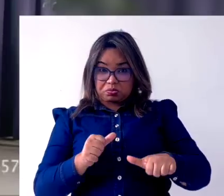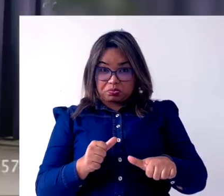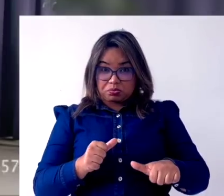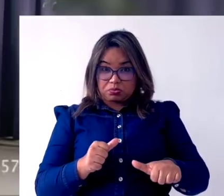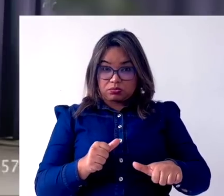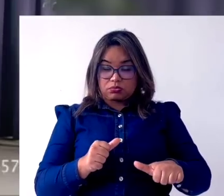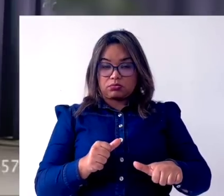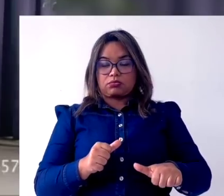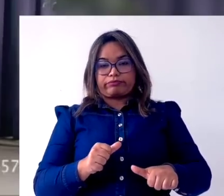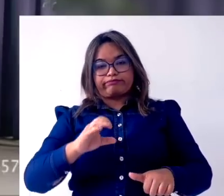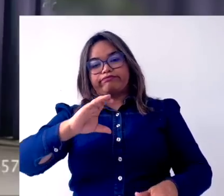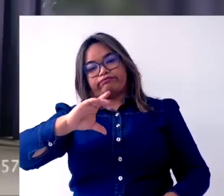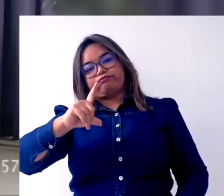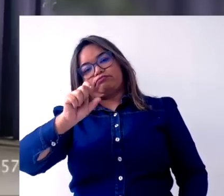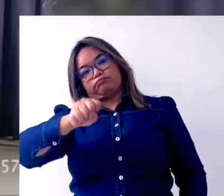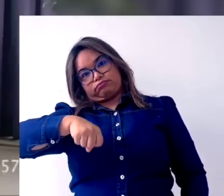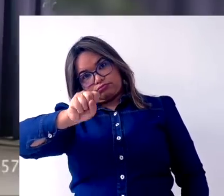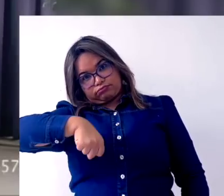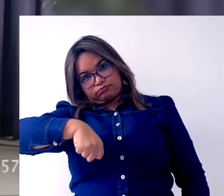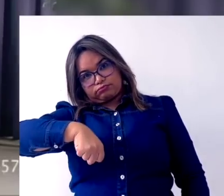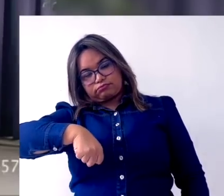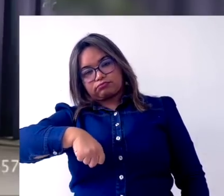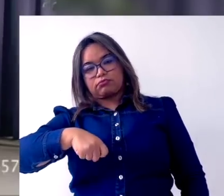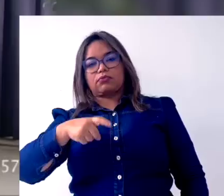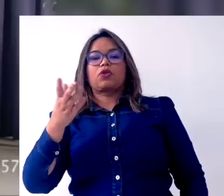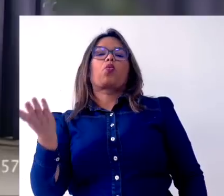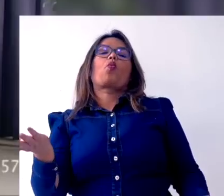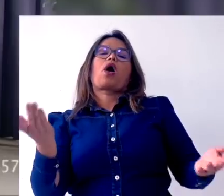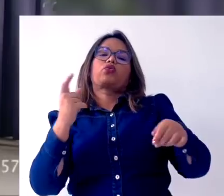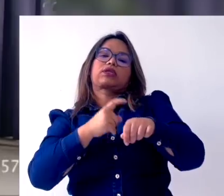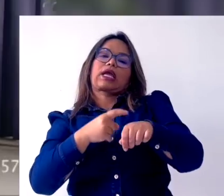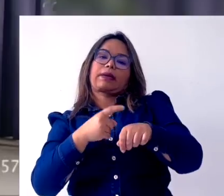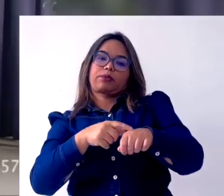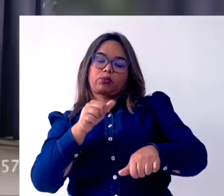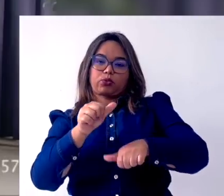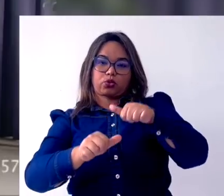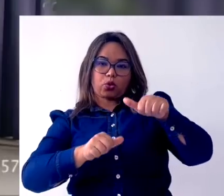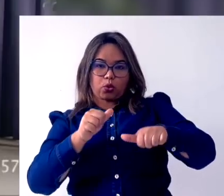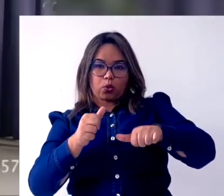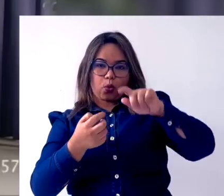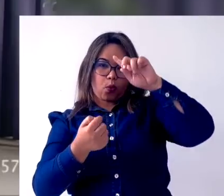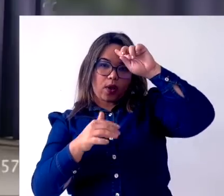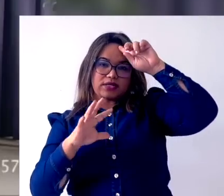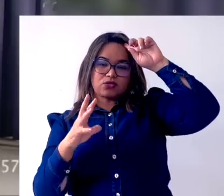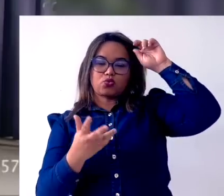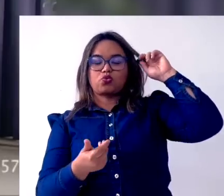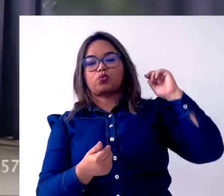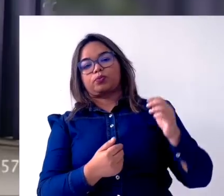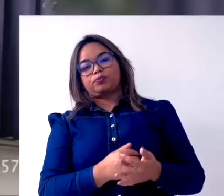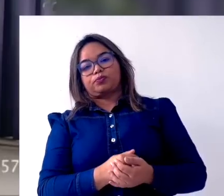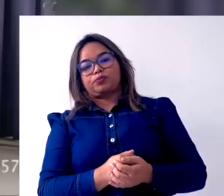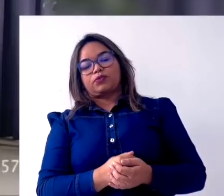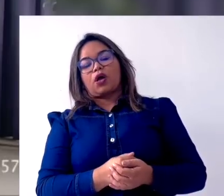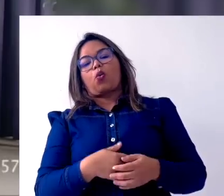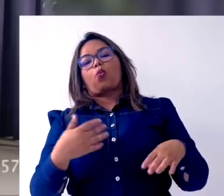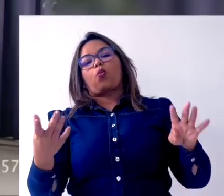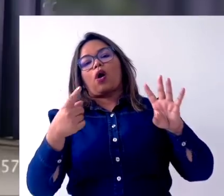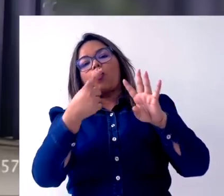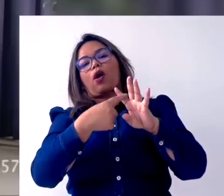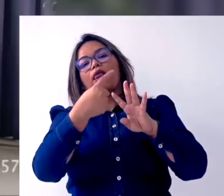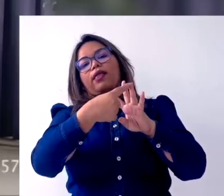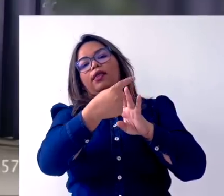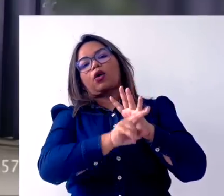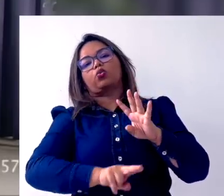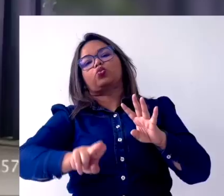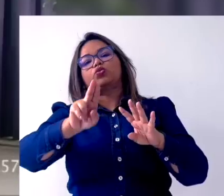tempo? Claro que sim. Que tempos Roma mudou? Mudou quase que tudo. Qual é o calendário que nós